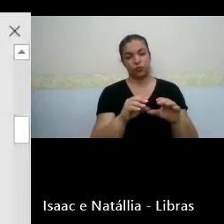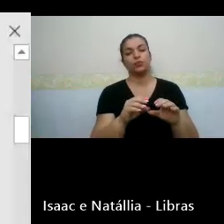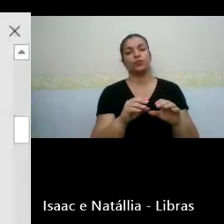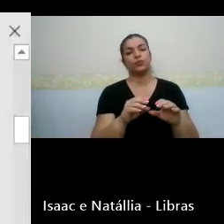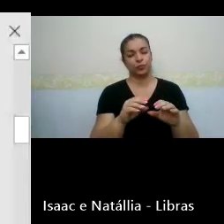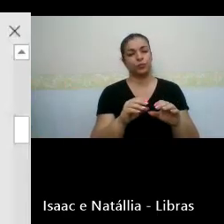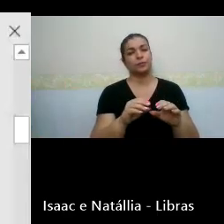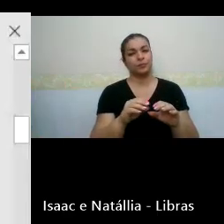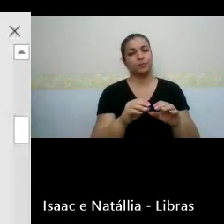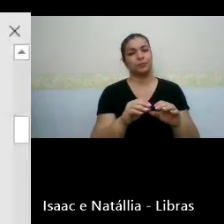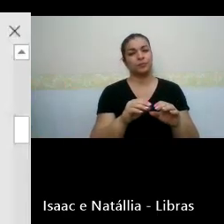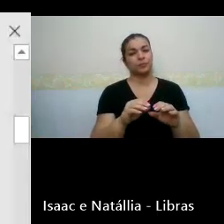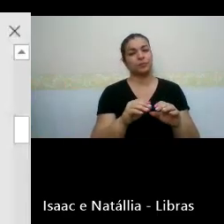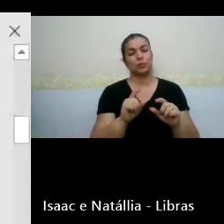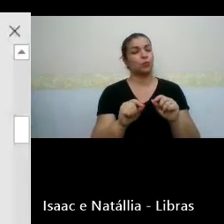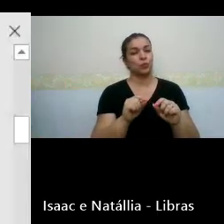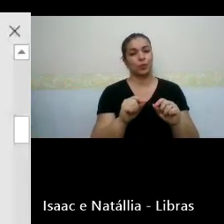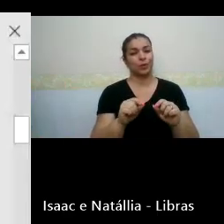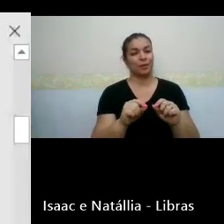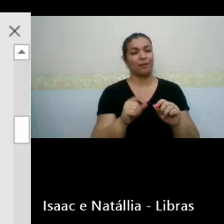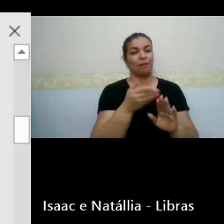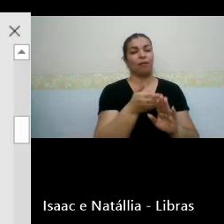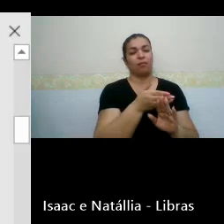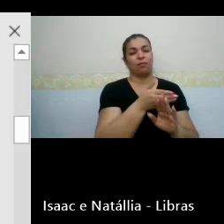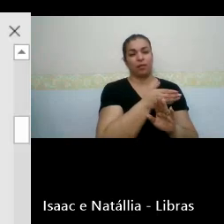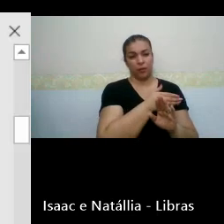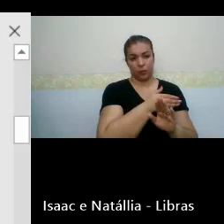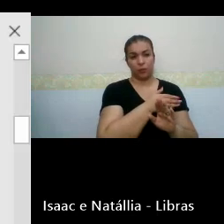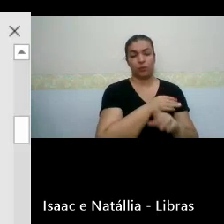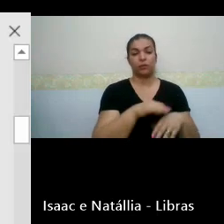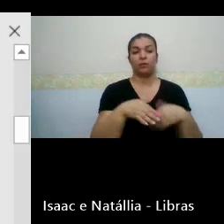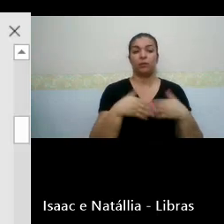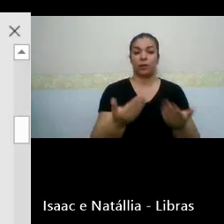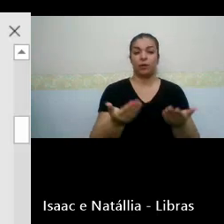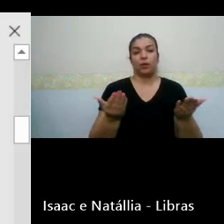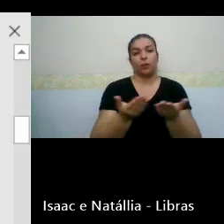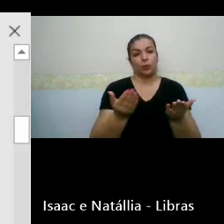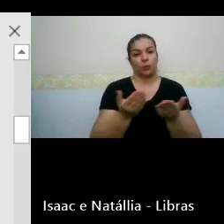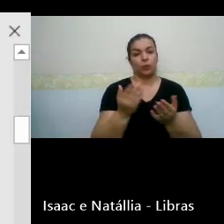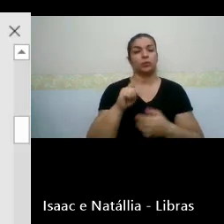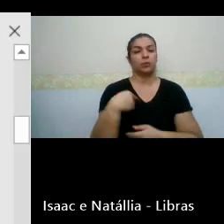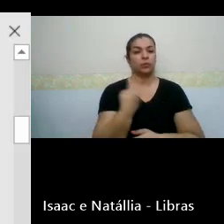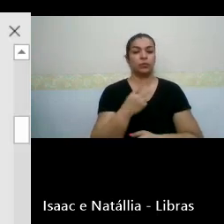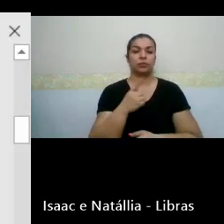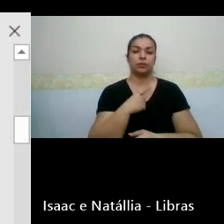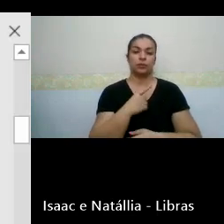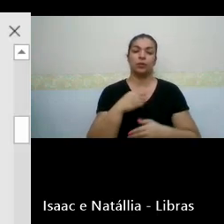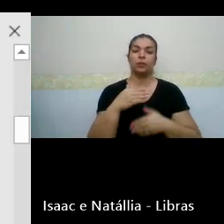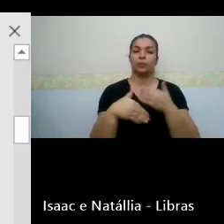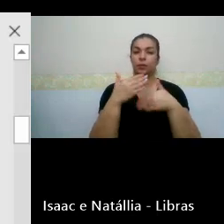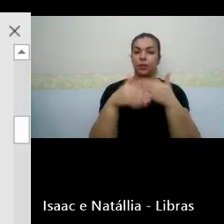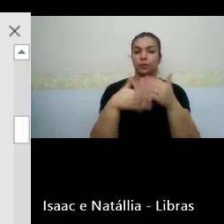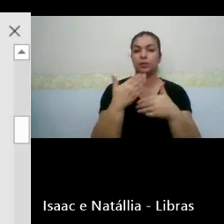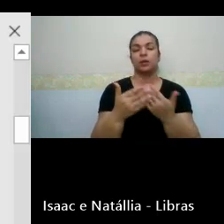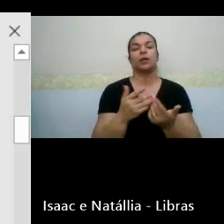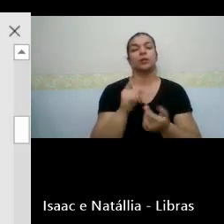mais anterior ao nosso. E aí a gente chega hoje em um processo